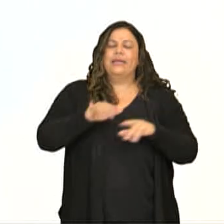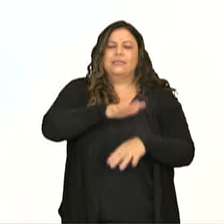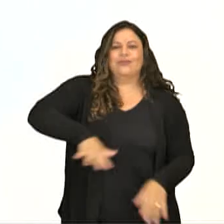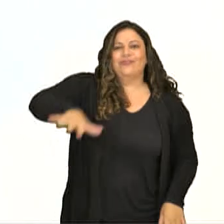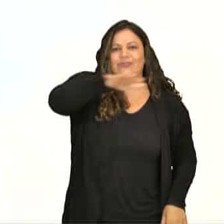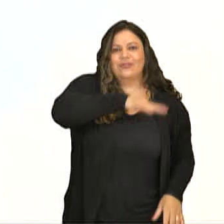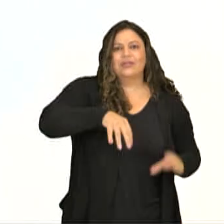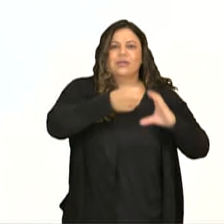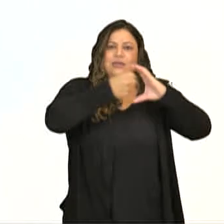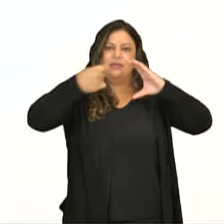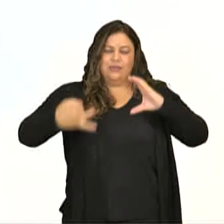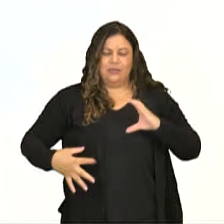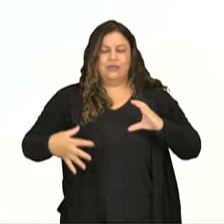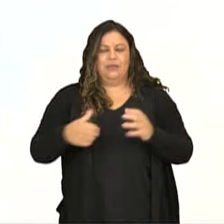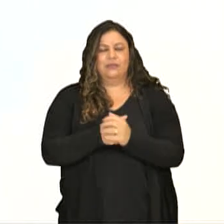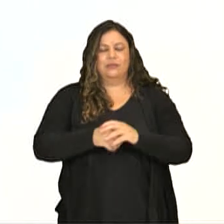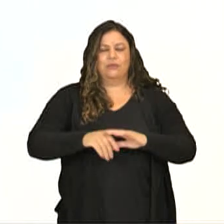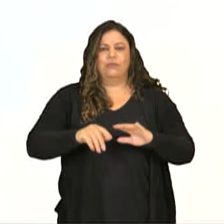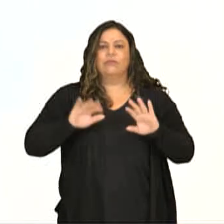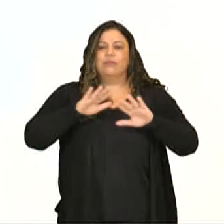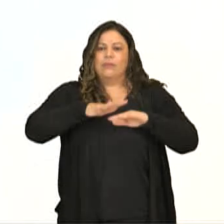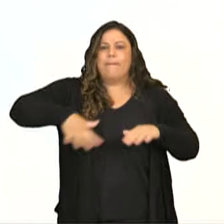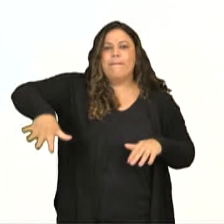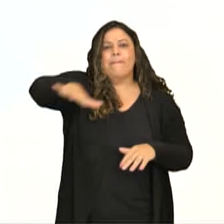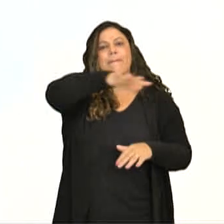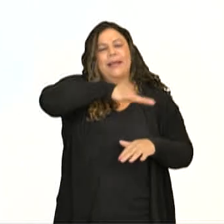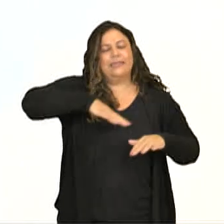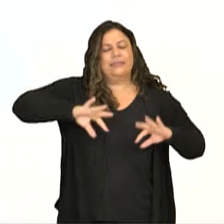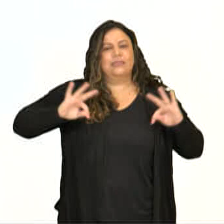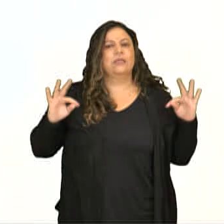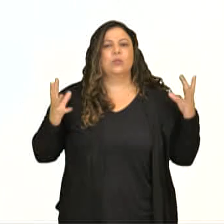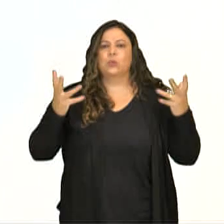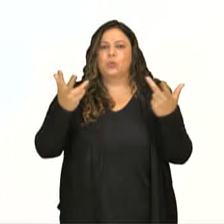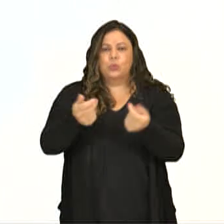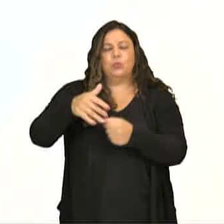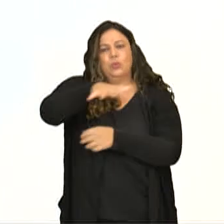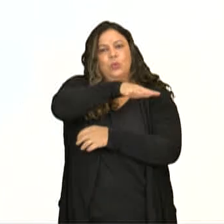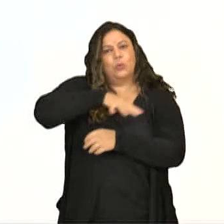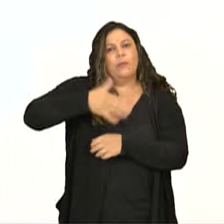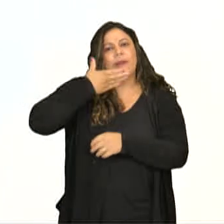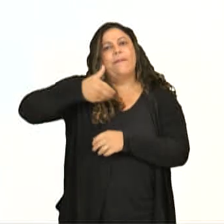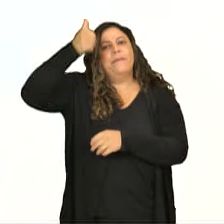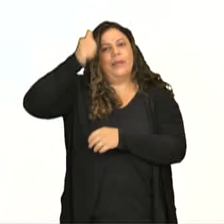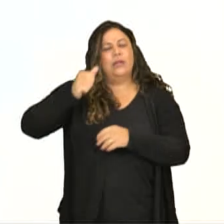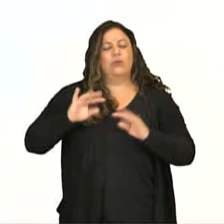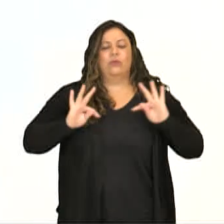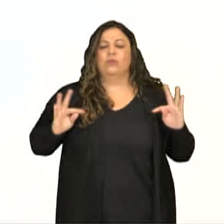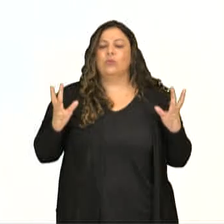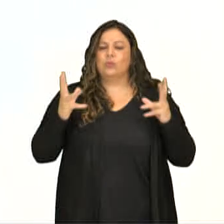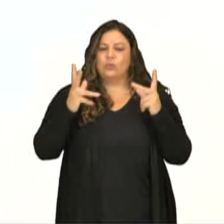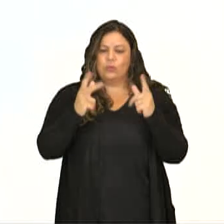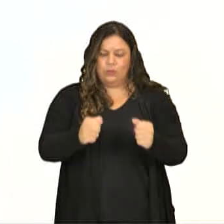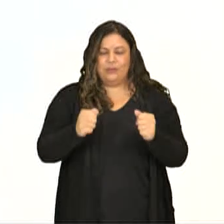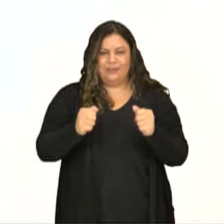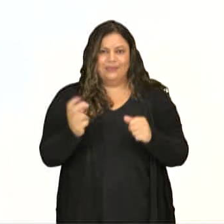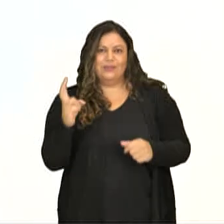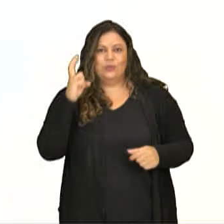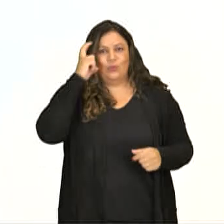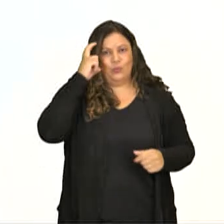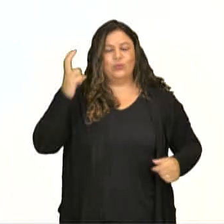característica mais globalizadora, mas que engloba de maneira melhor a questão totalizante daquela determinada